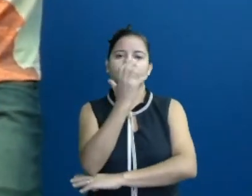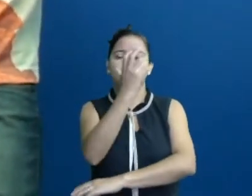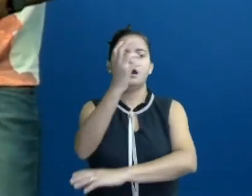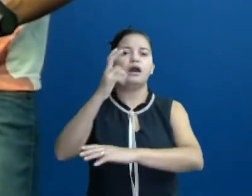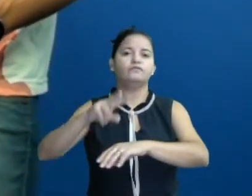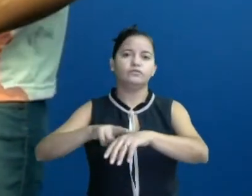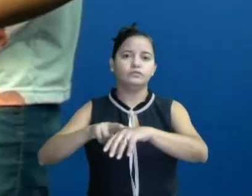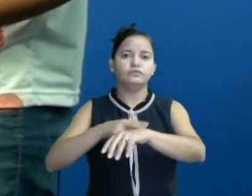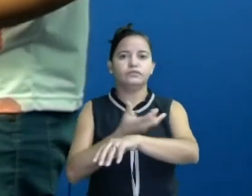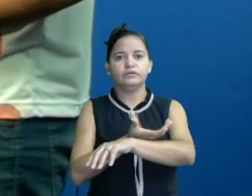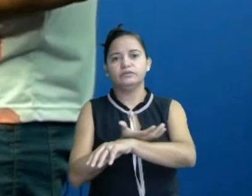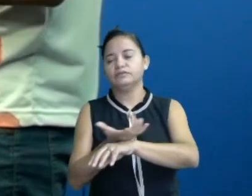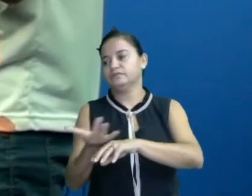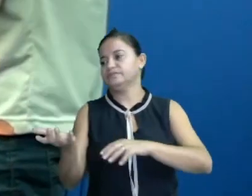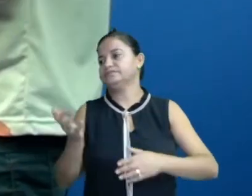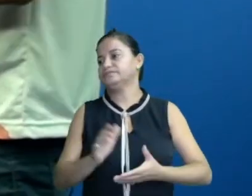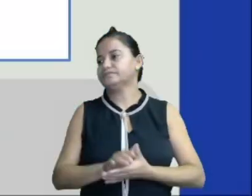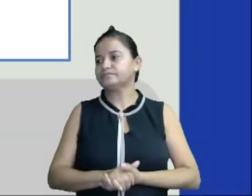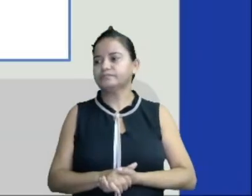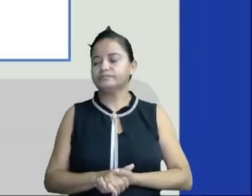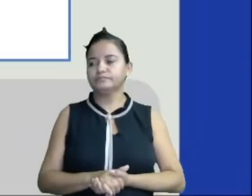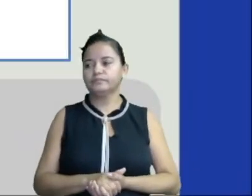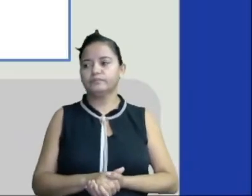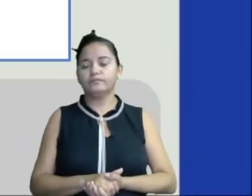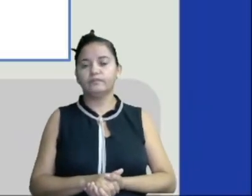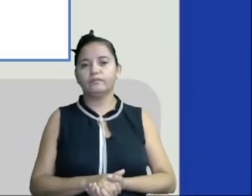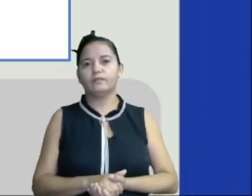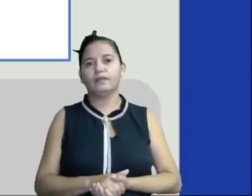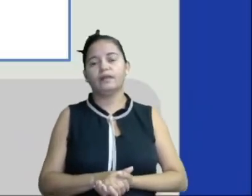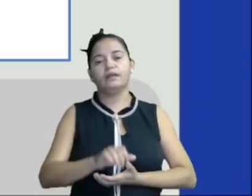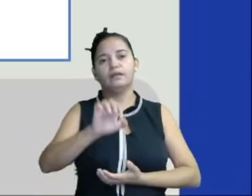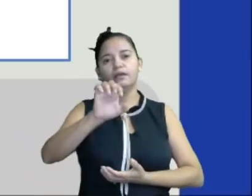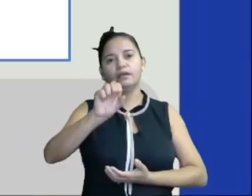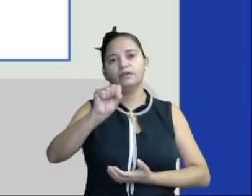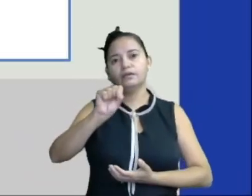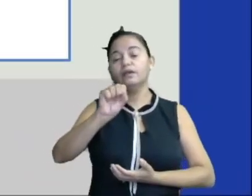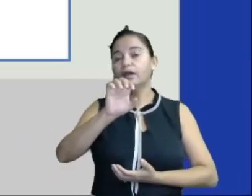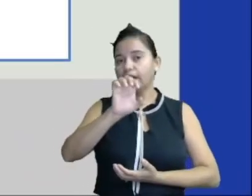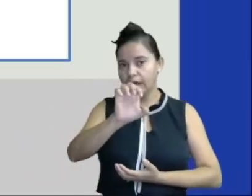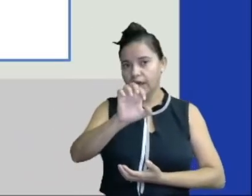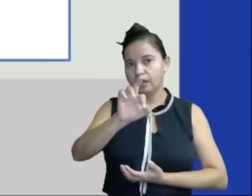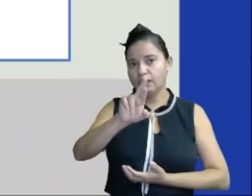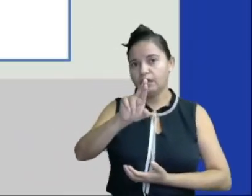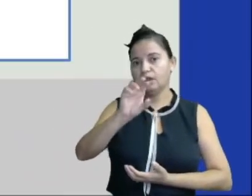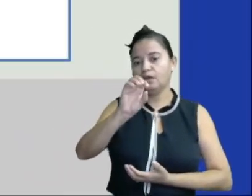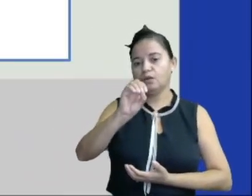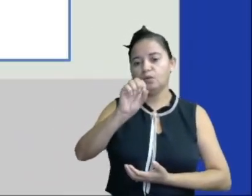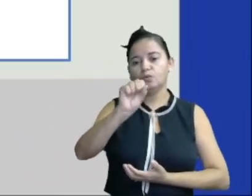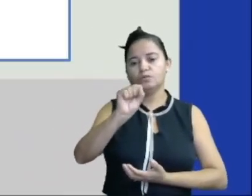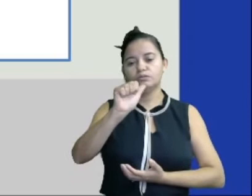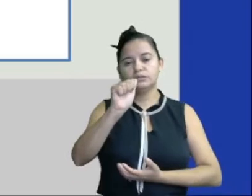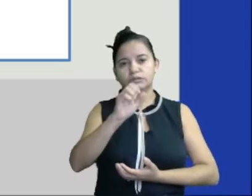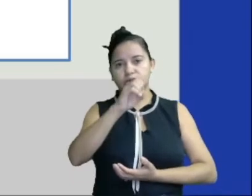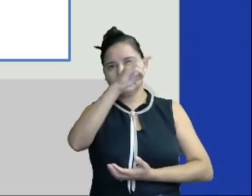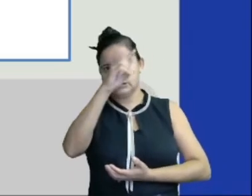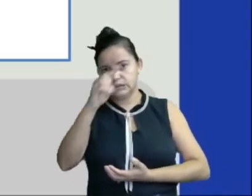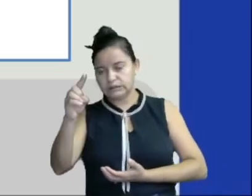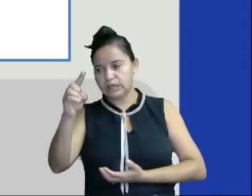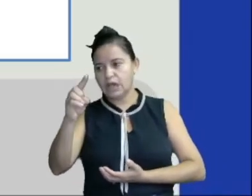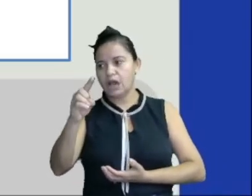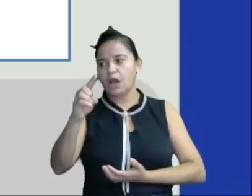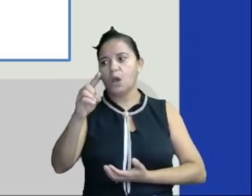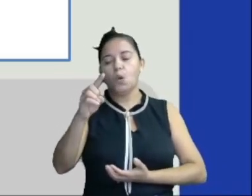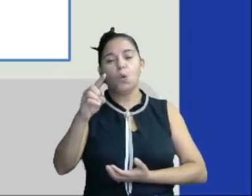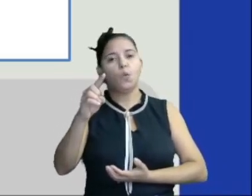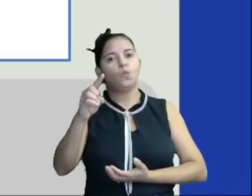dos corpos hídricos. A erosão do solo, né, pode ser promovida pelas causas naturais, como também